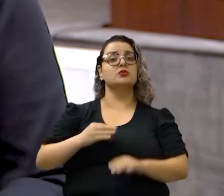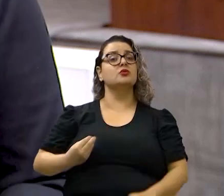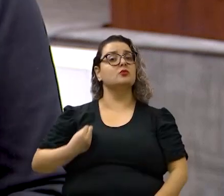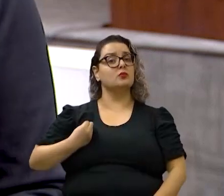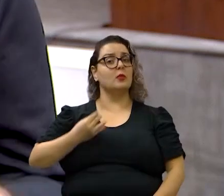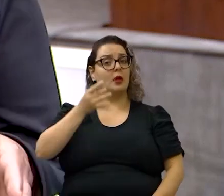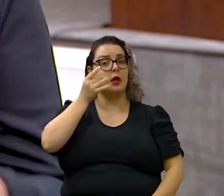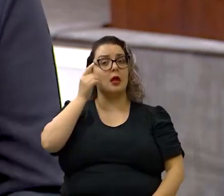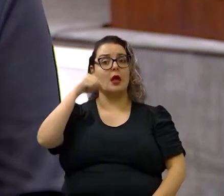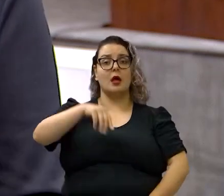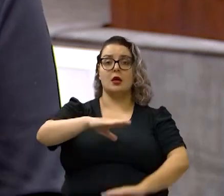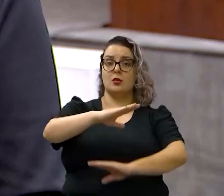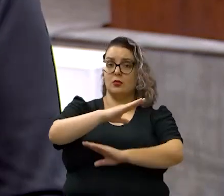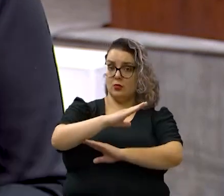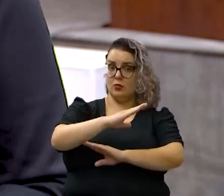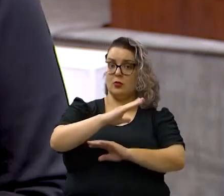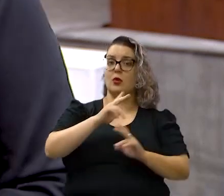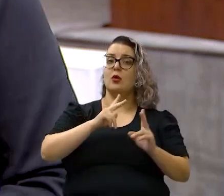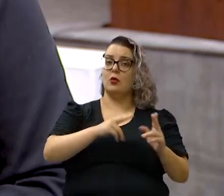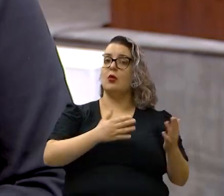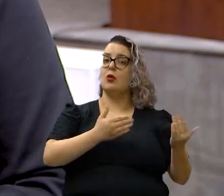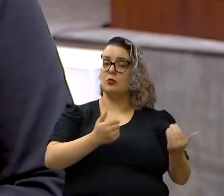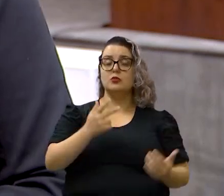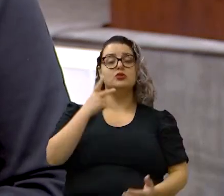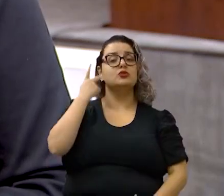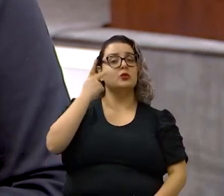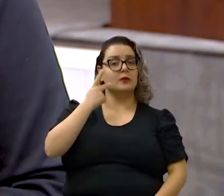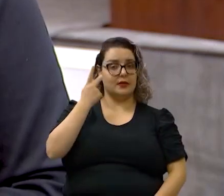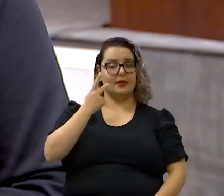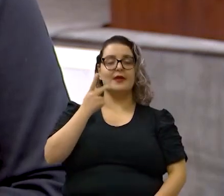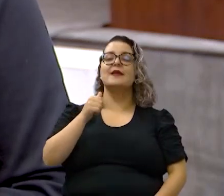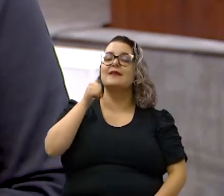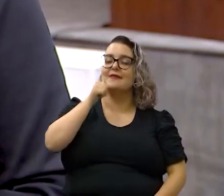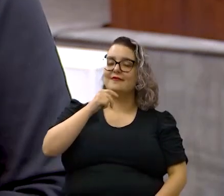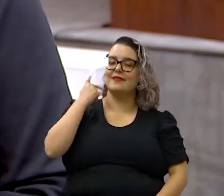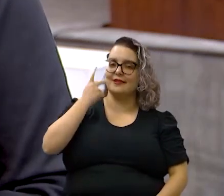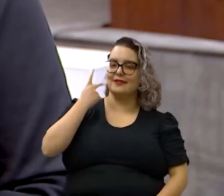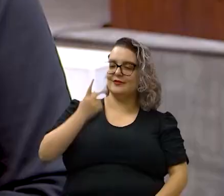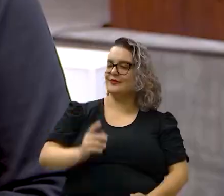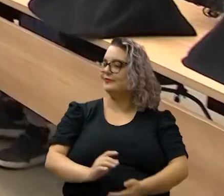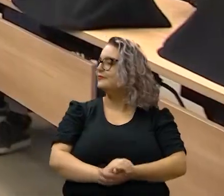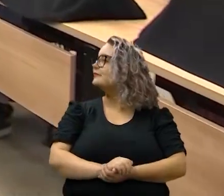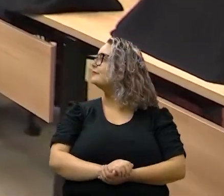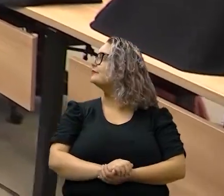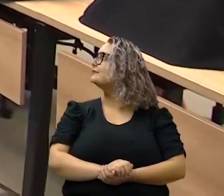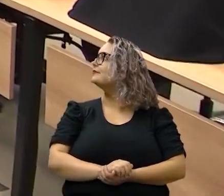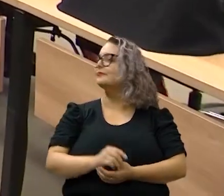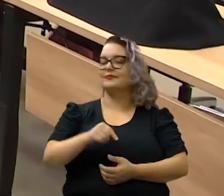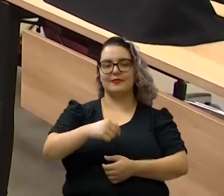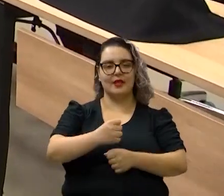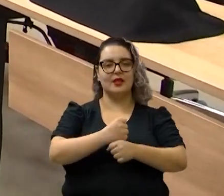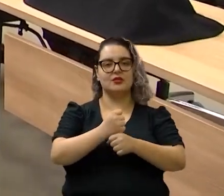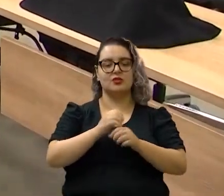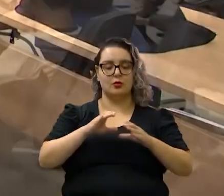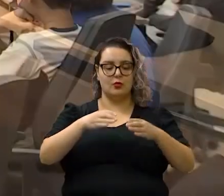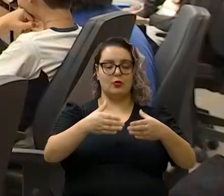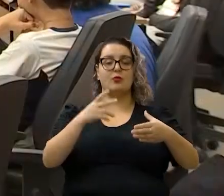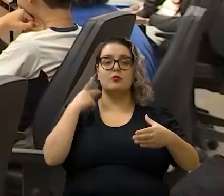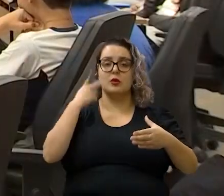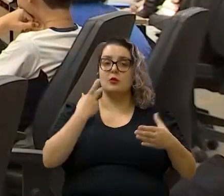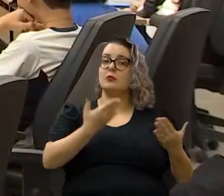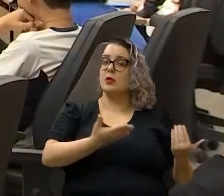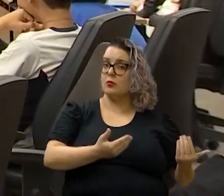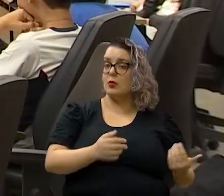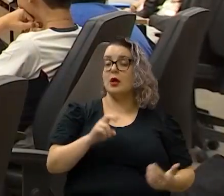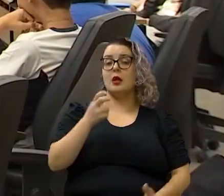atividades presenciais aqui na Câmara como jovens vereadores e vereadoras este ano o Parlamento jovem